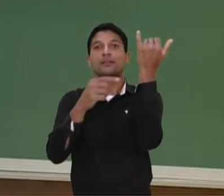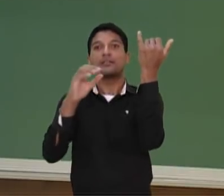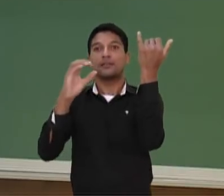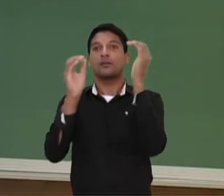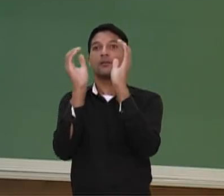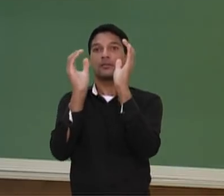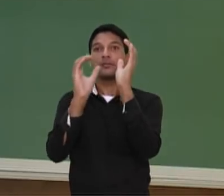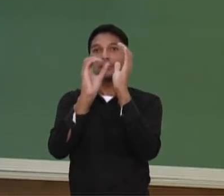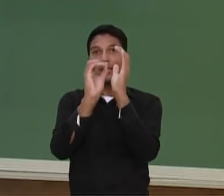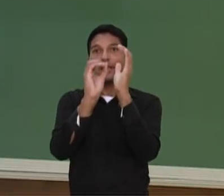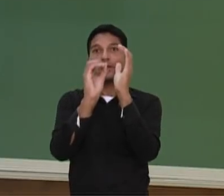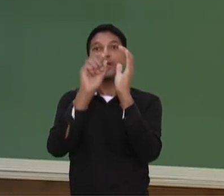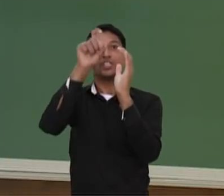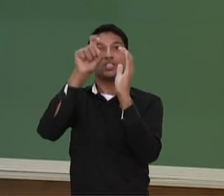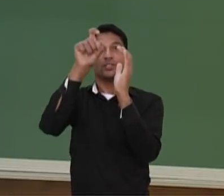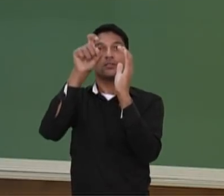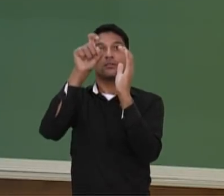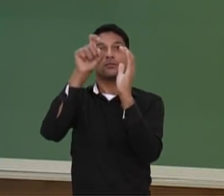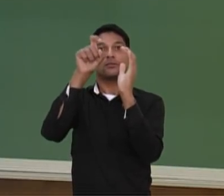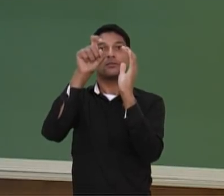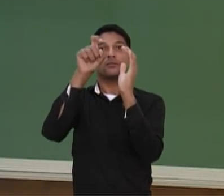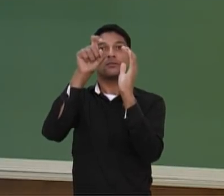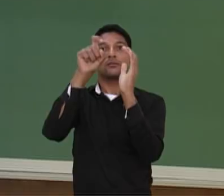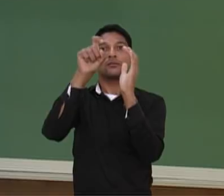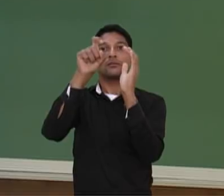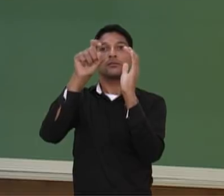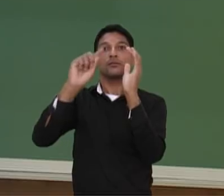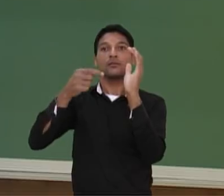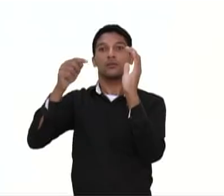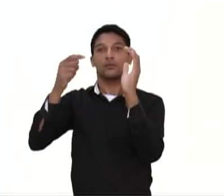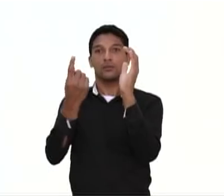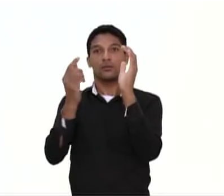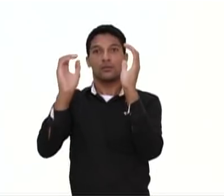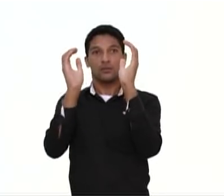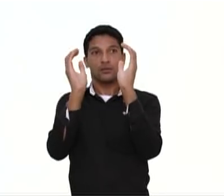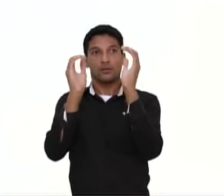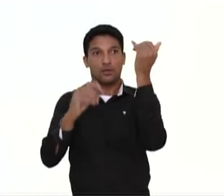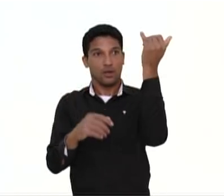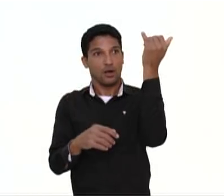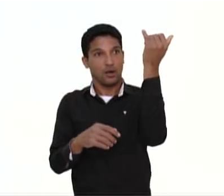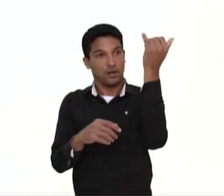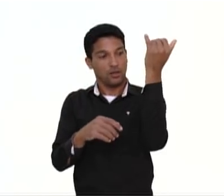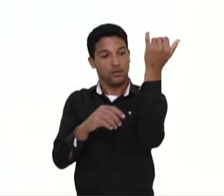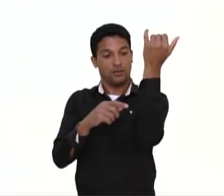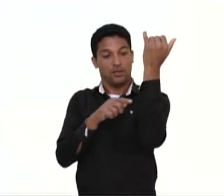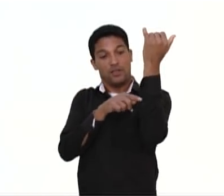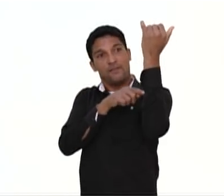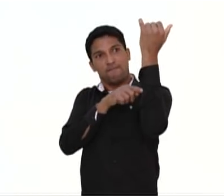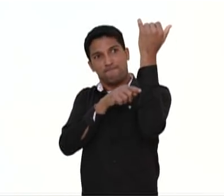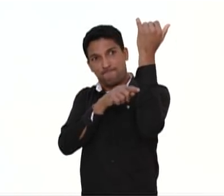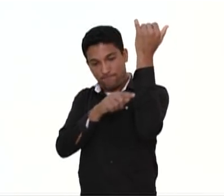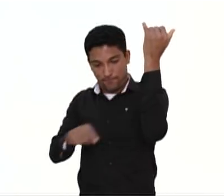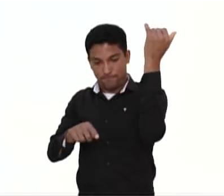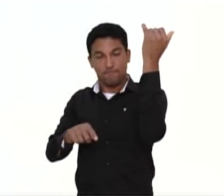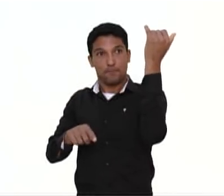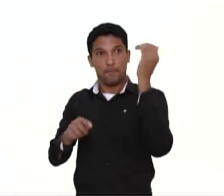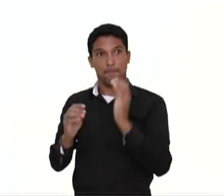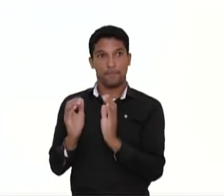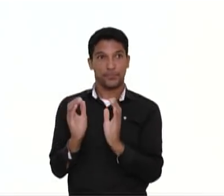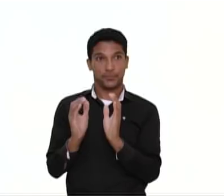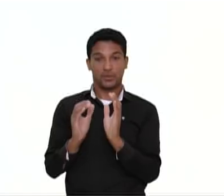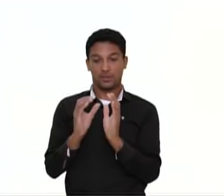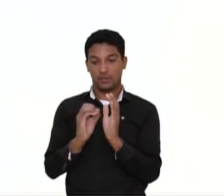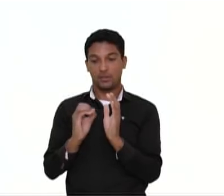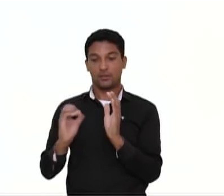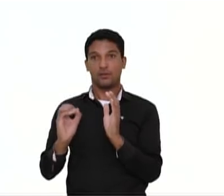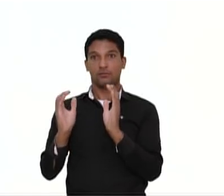0, tá? E aqui passou pela origem do sistema, ponto 0 e 0, né? Mas essa função aqui,